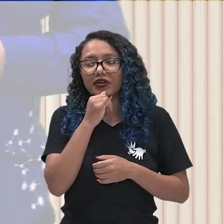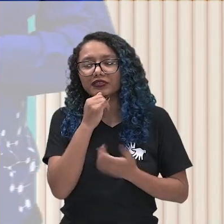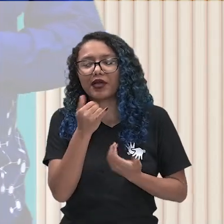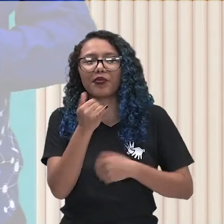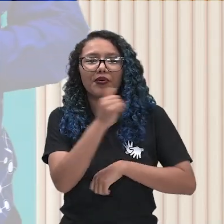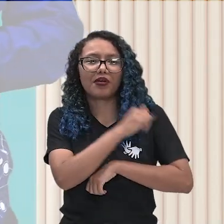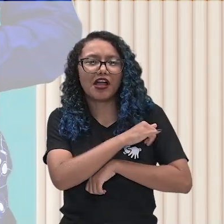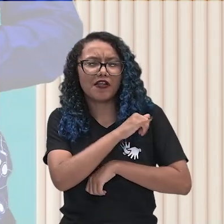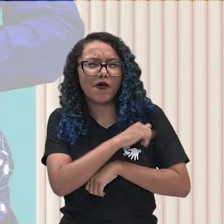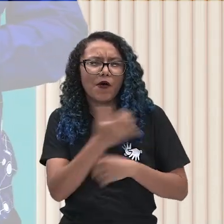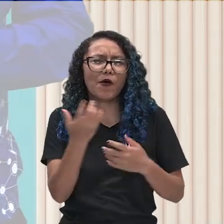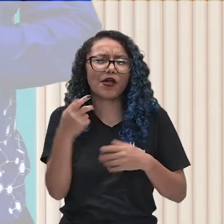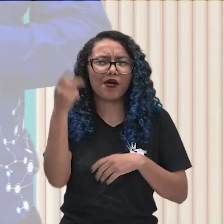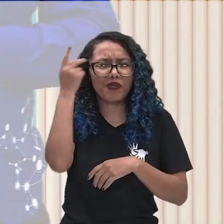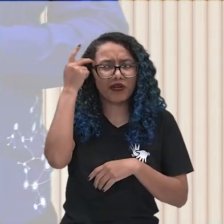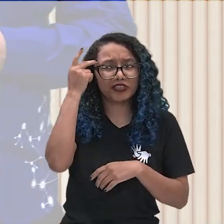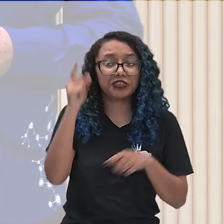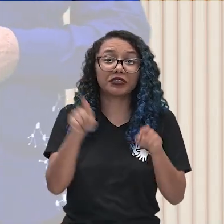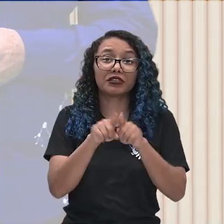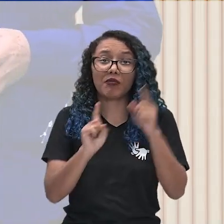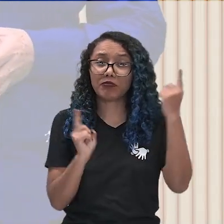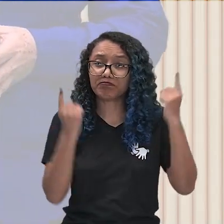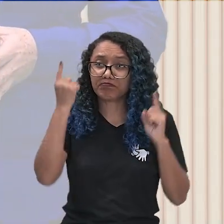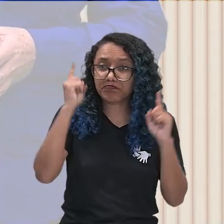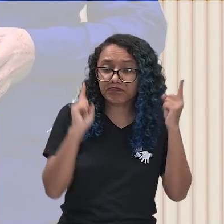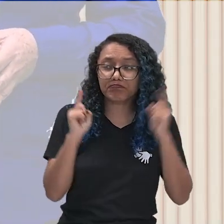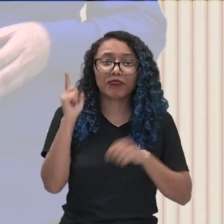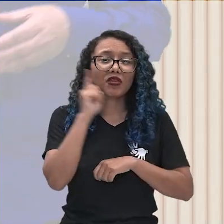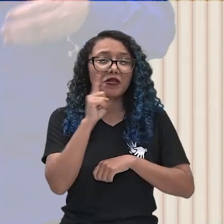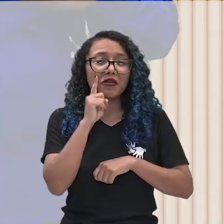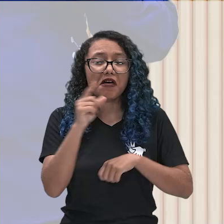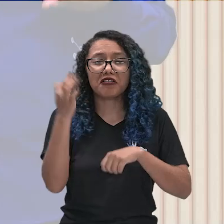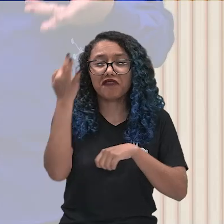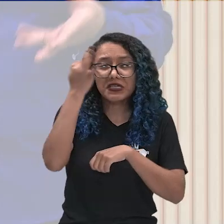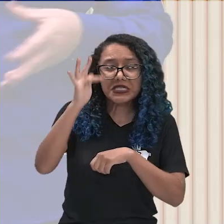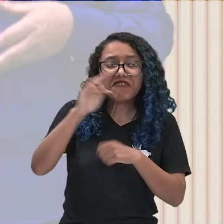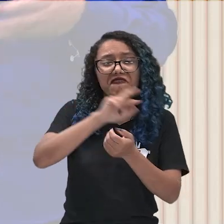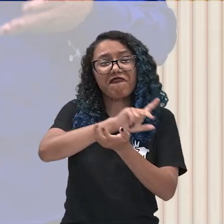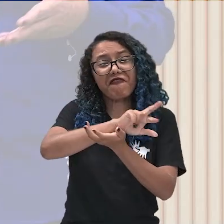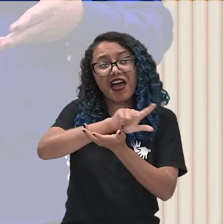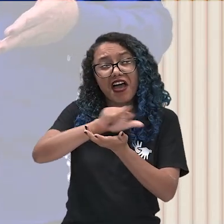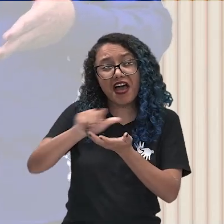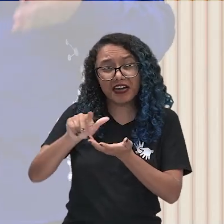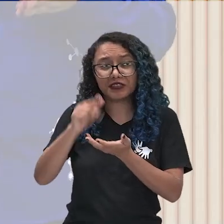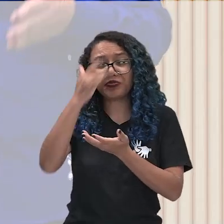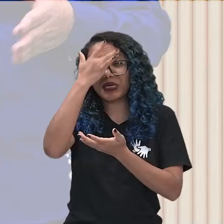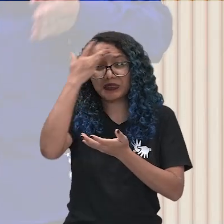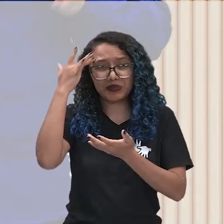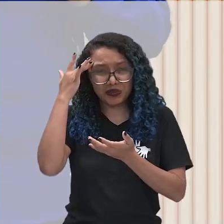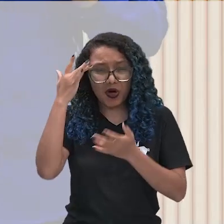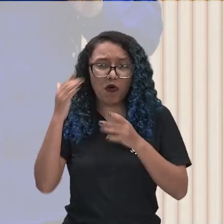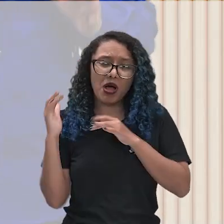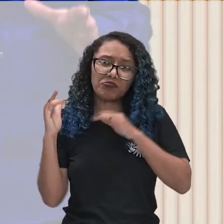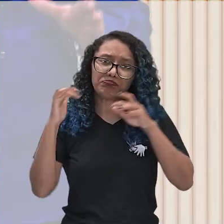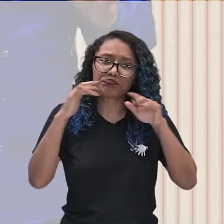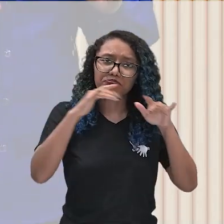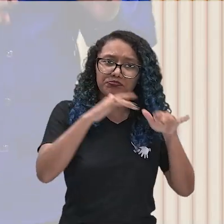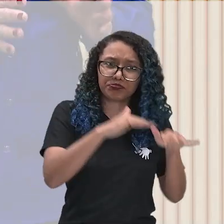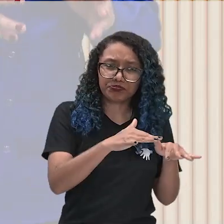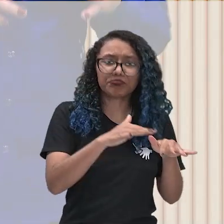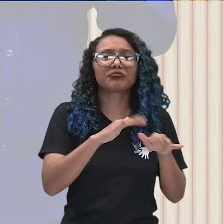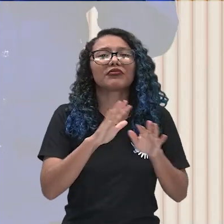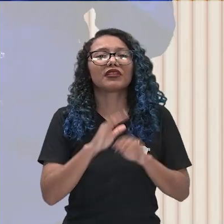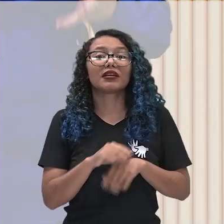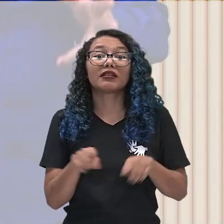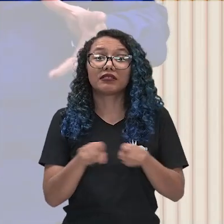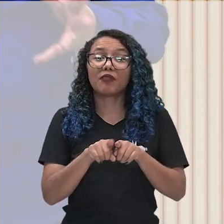paulistas, mas também chilenos, americanos, alemães e franceses. Esses grafiteiros internacionais também já deixaram a